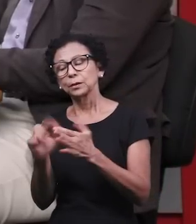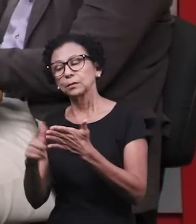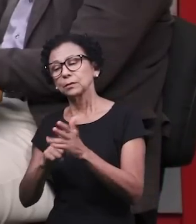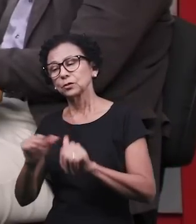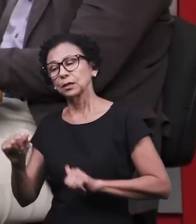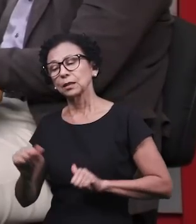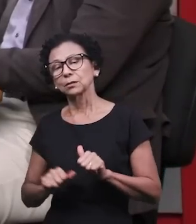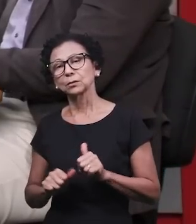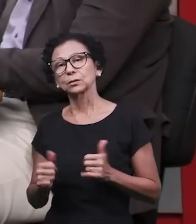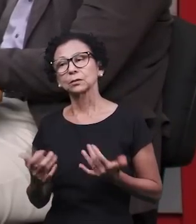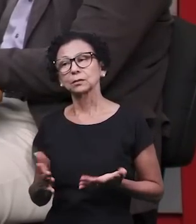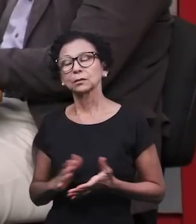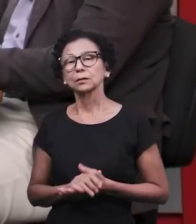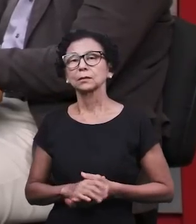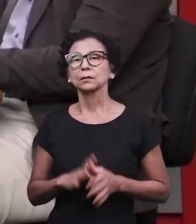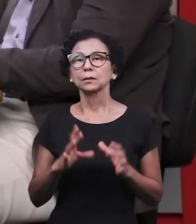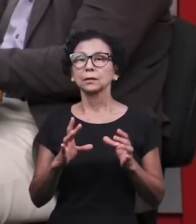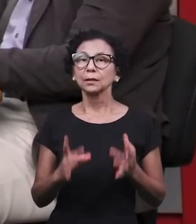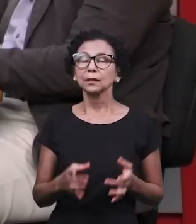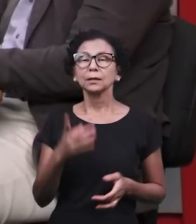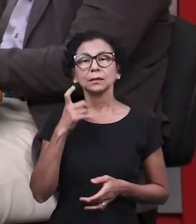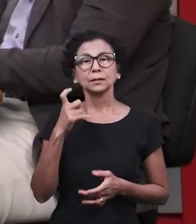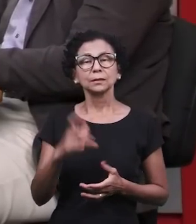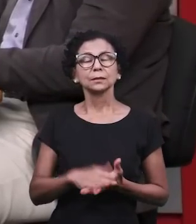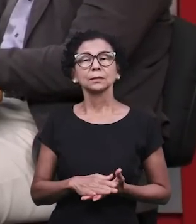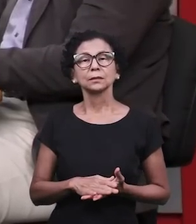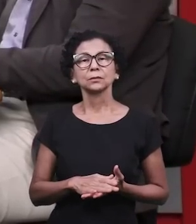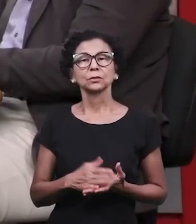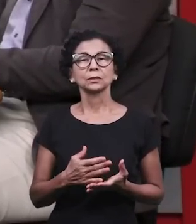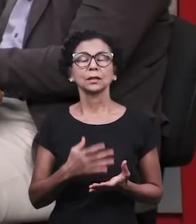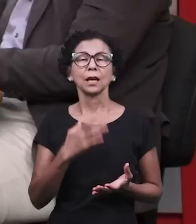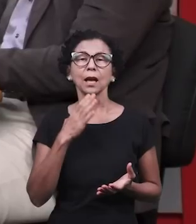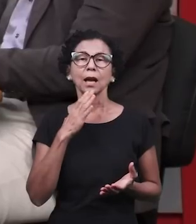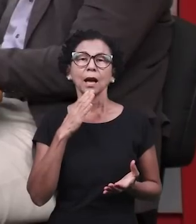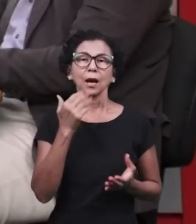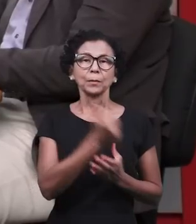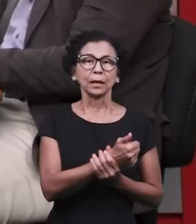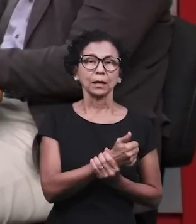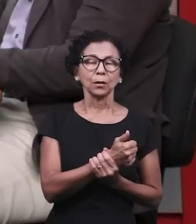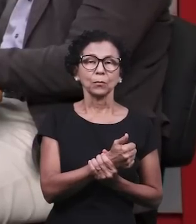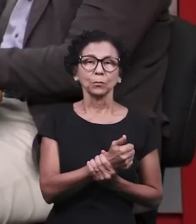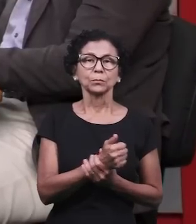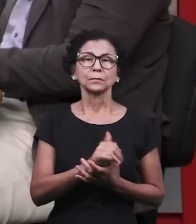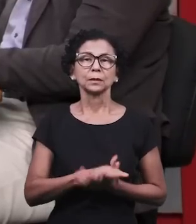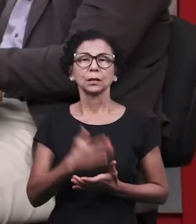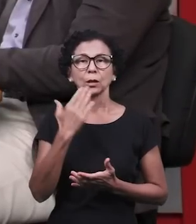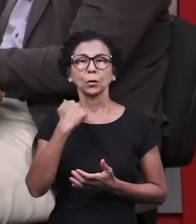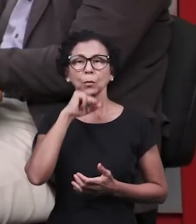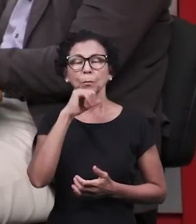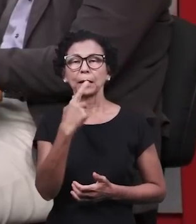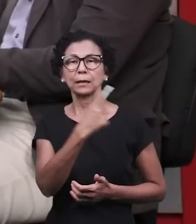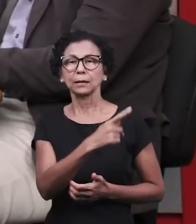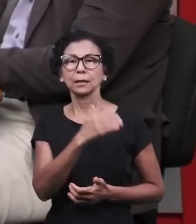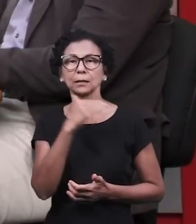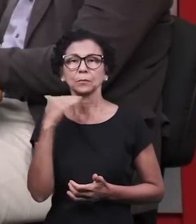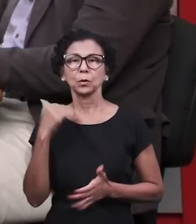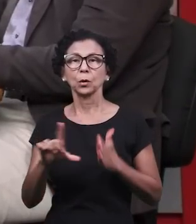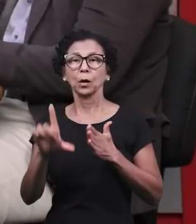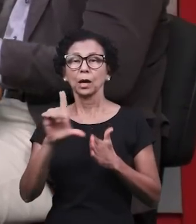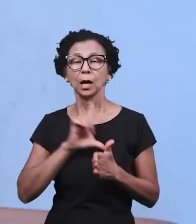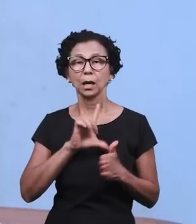muito especial e dá um detalhe muito interessante. Então, Estevão, no seu discurso, ele diz